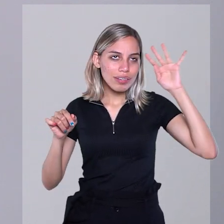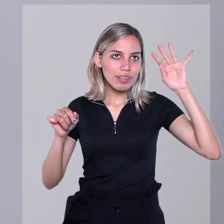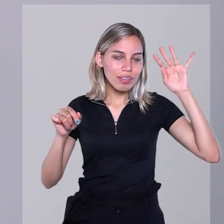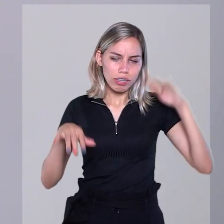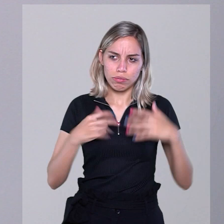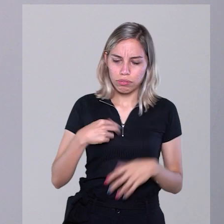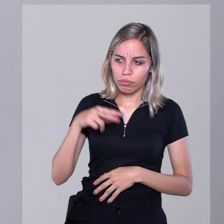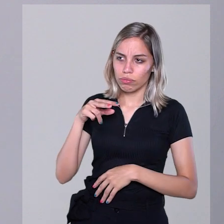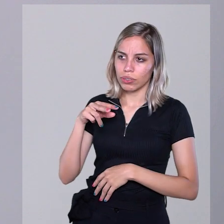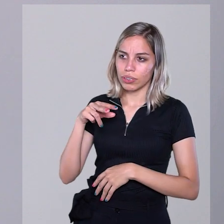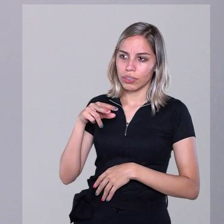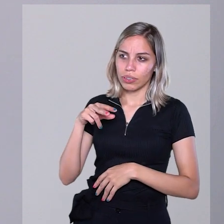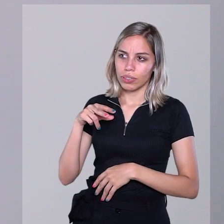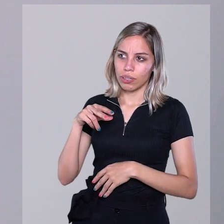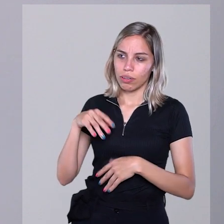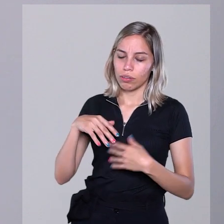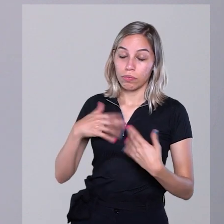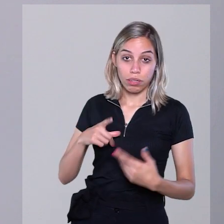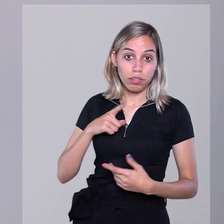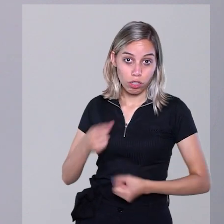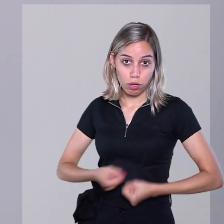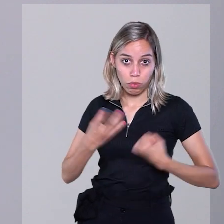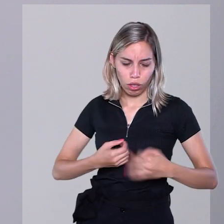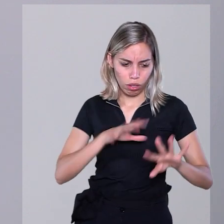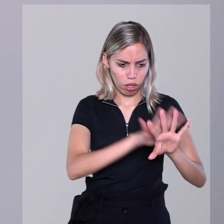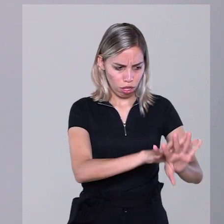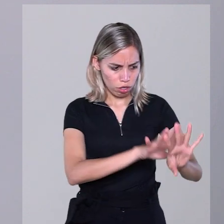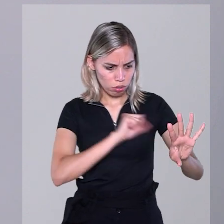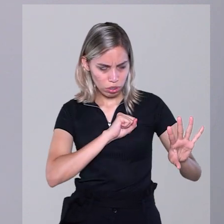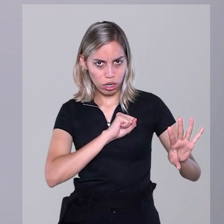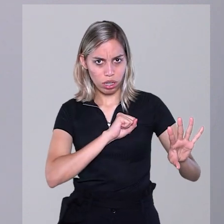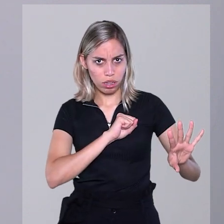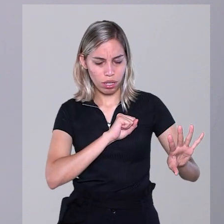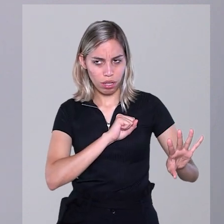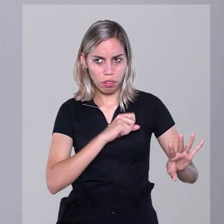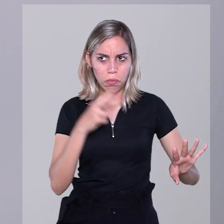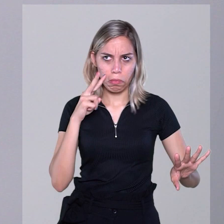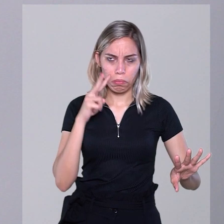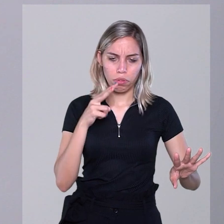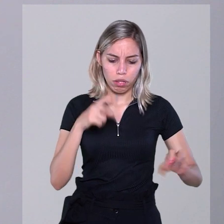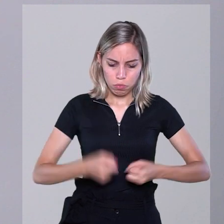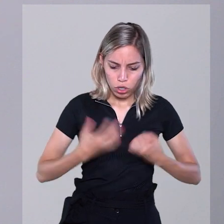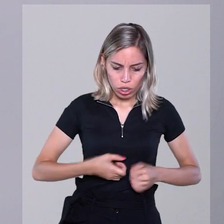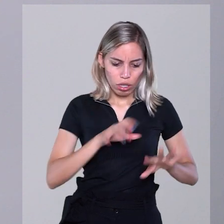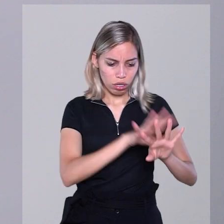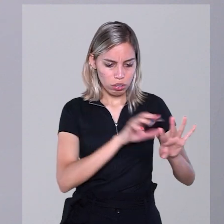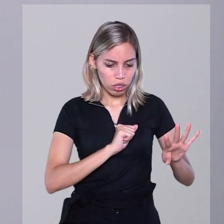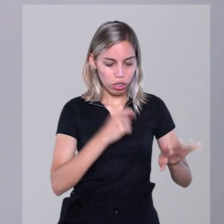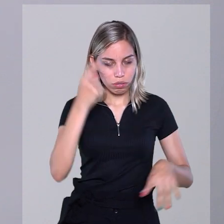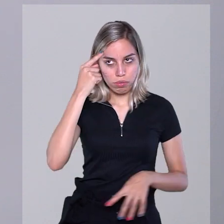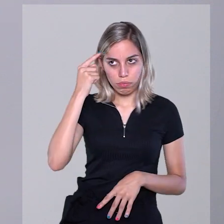com os poemas concretos e com a teoria da poesia concreta, eu já estava preparado